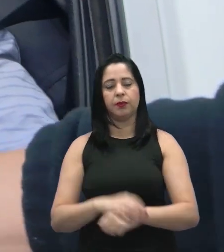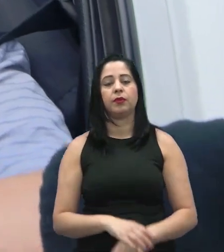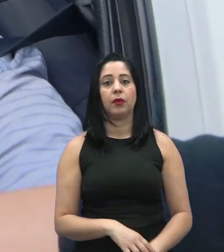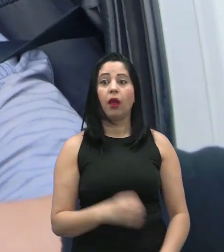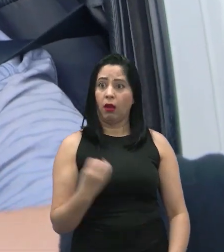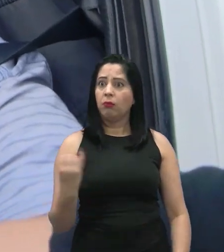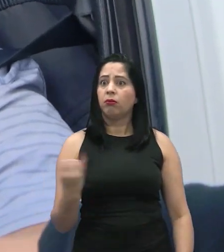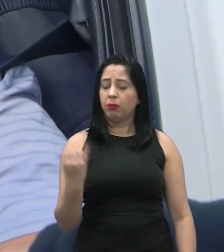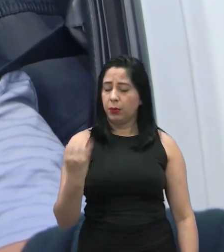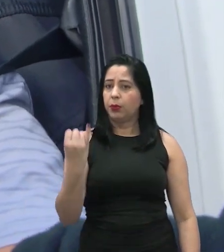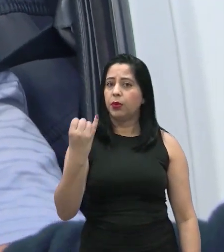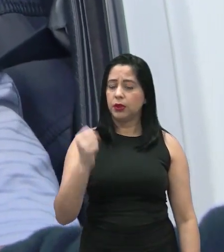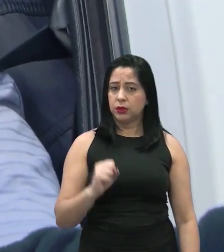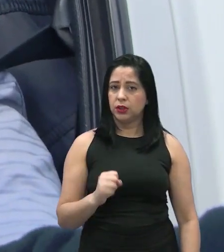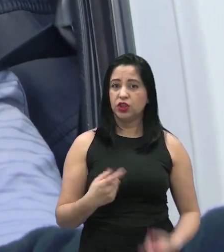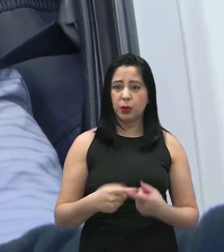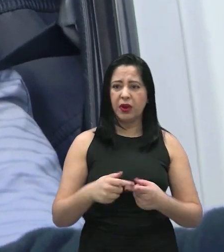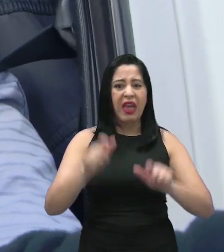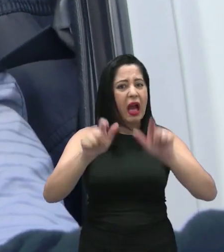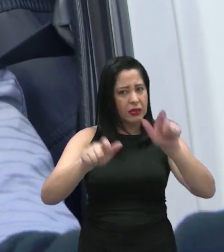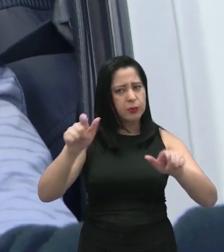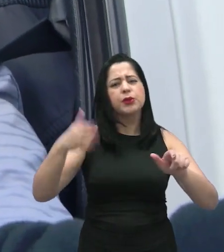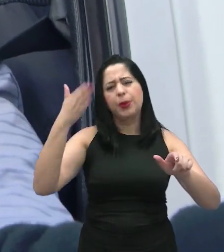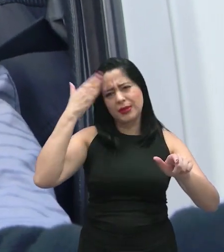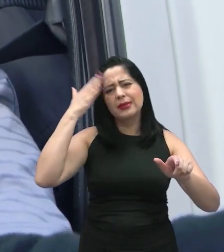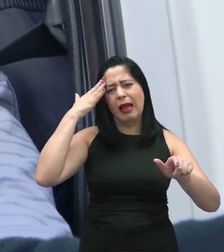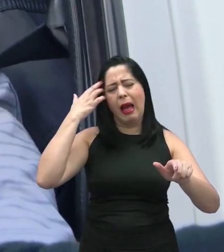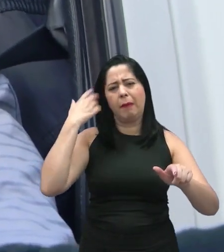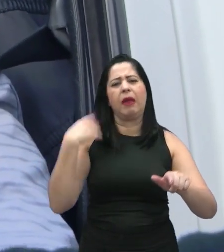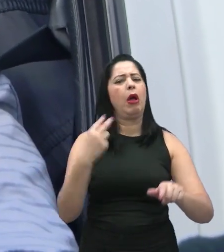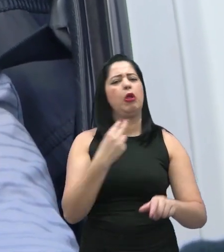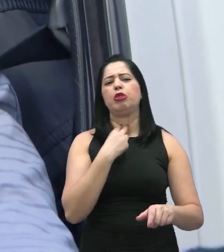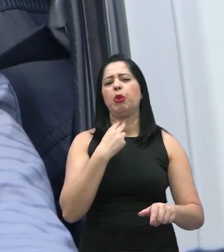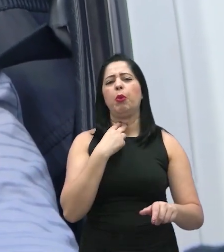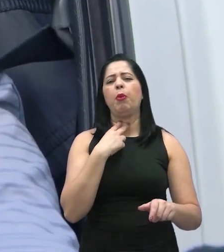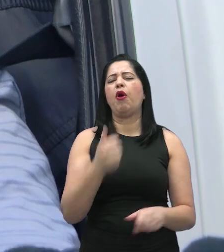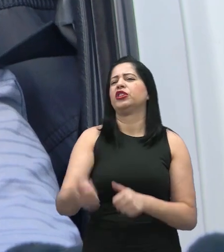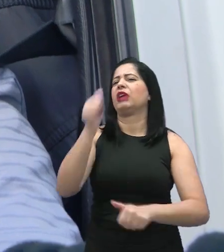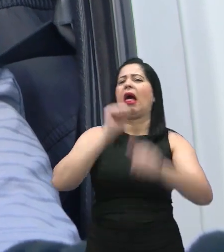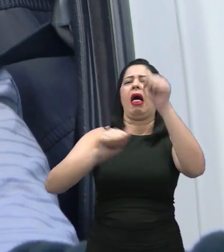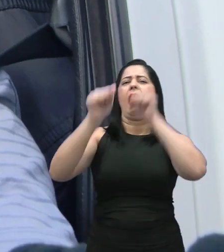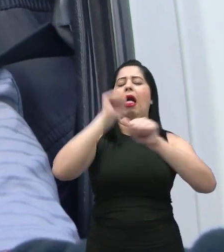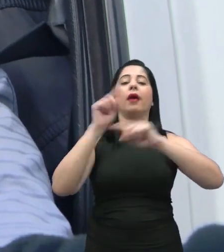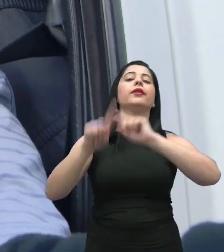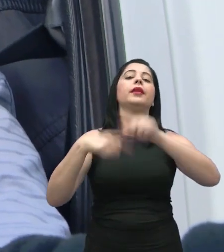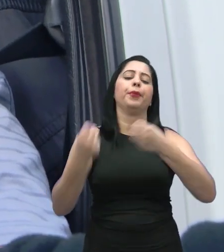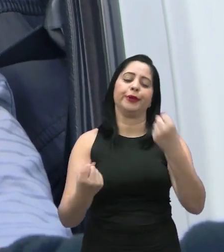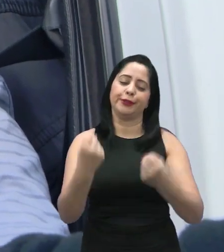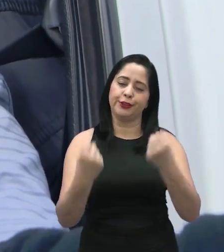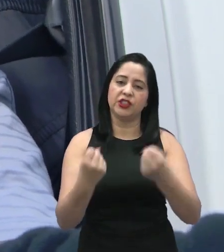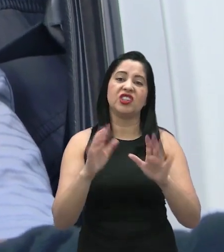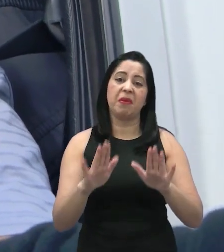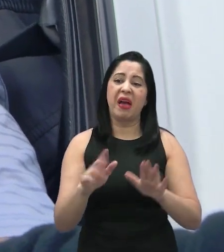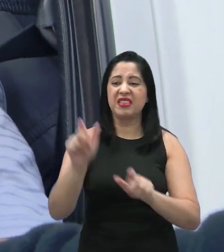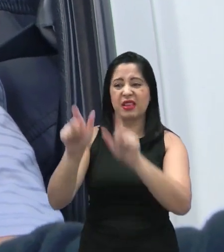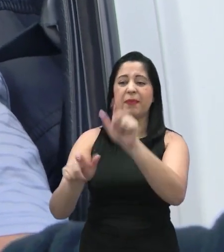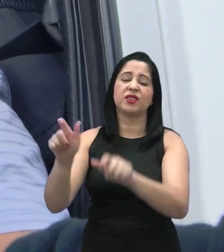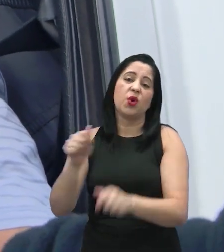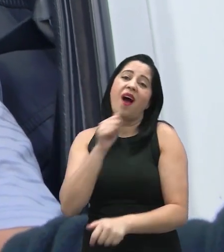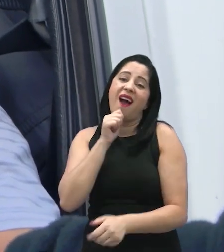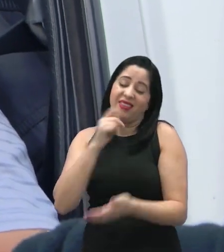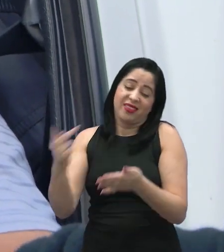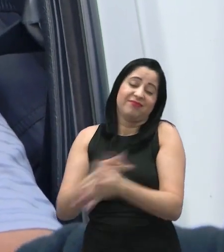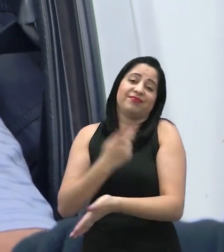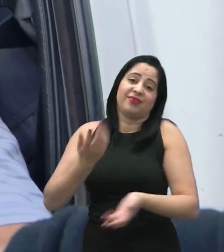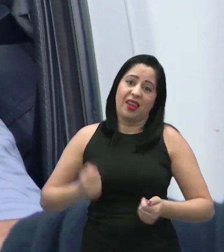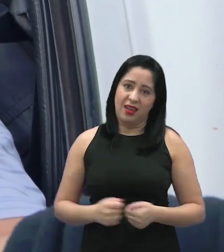muito necessário porque, embora as pessoas saibam que não deve beber e dirigir, infelizmente ainda acontece, né? Eu acho também que tem muita